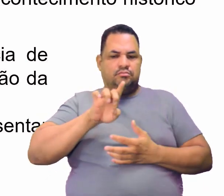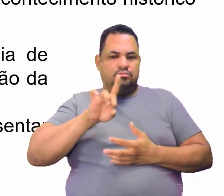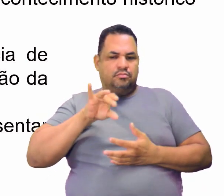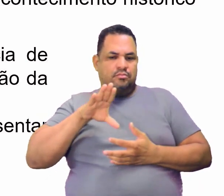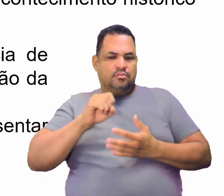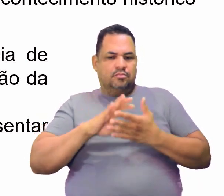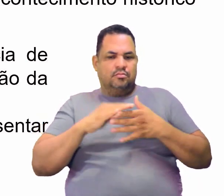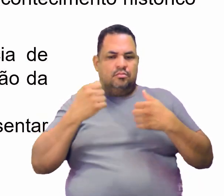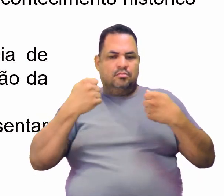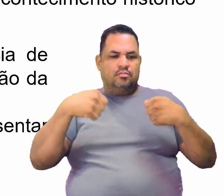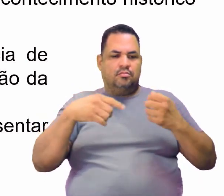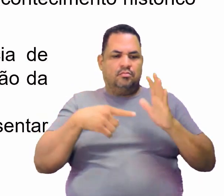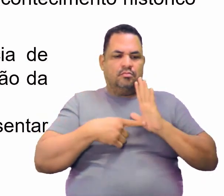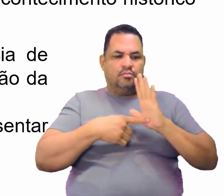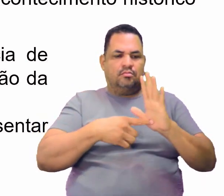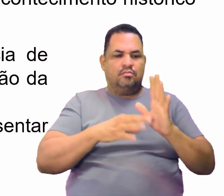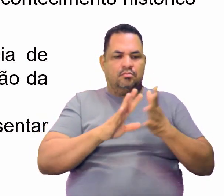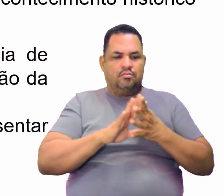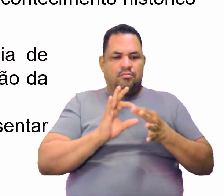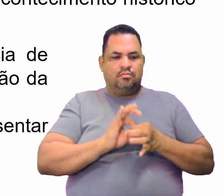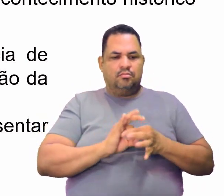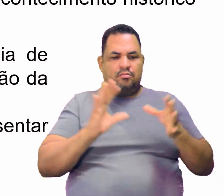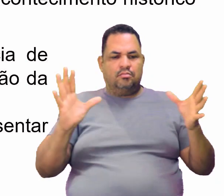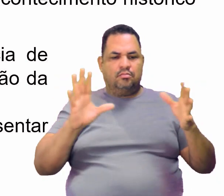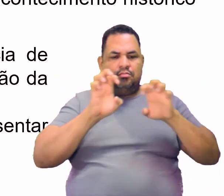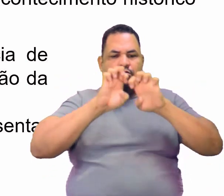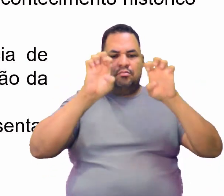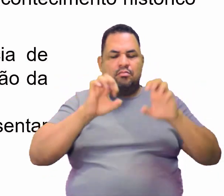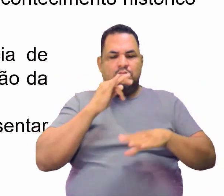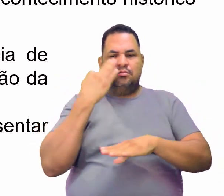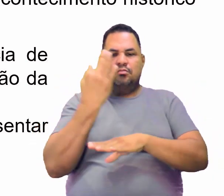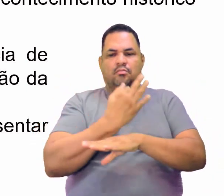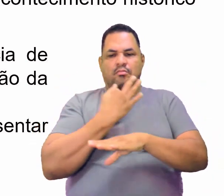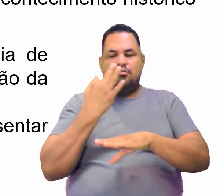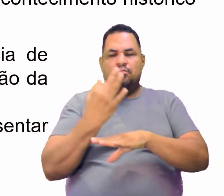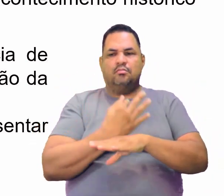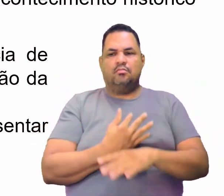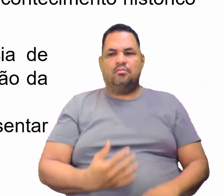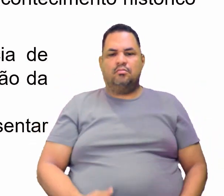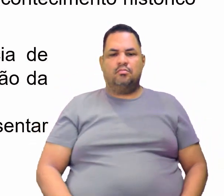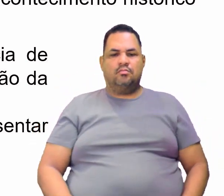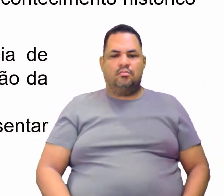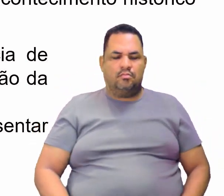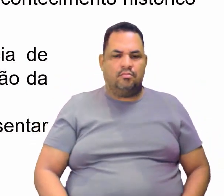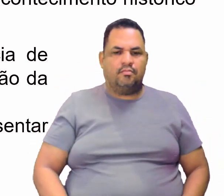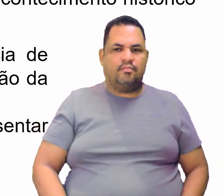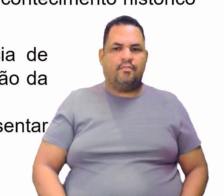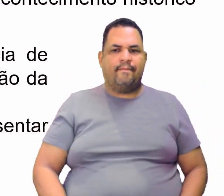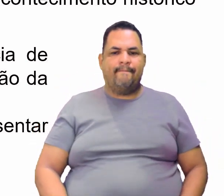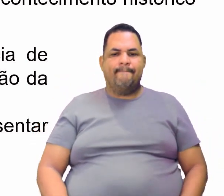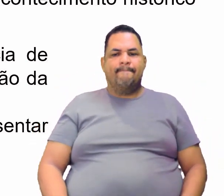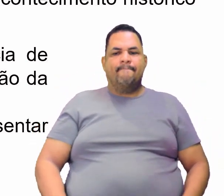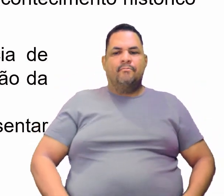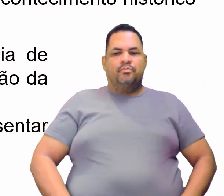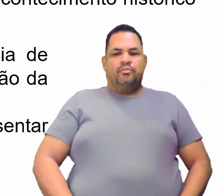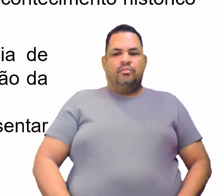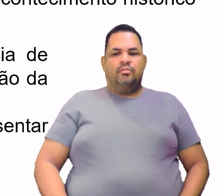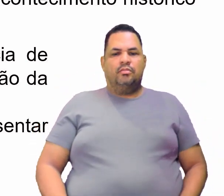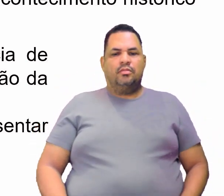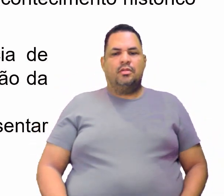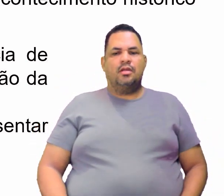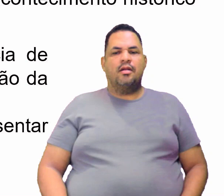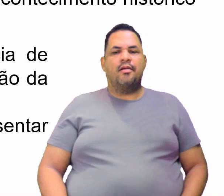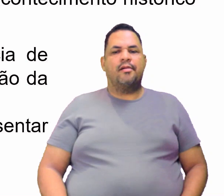lírico podem apresentar forma livre e estruturas formais. Então, ó, sobre o gênero